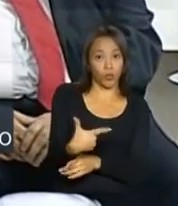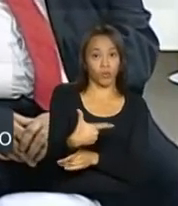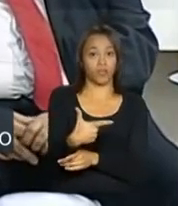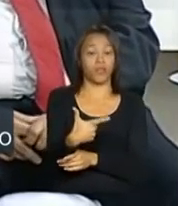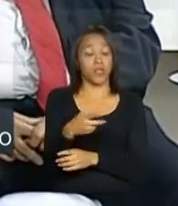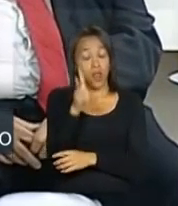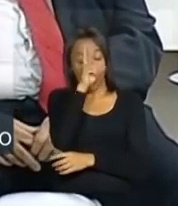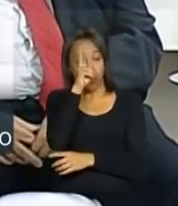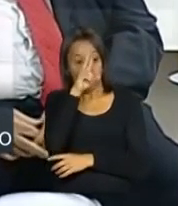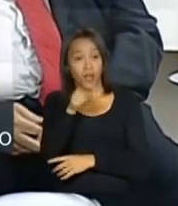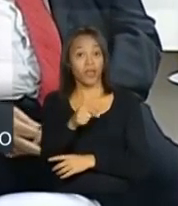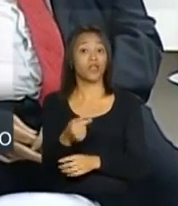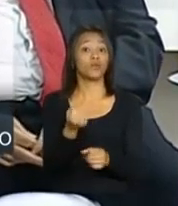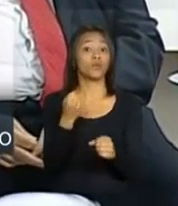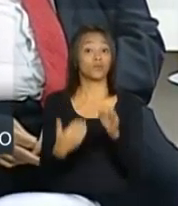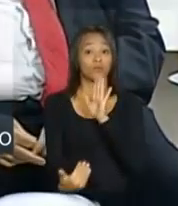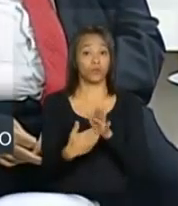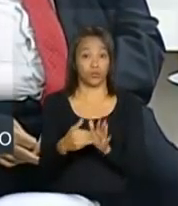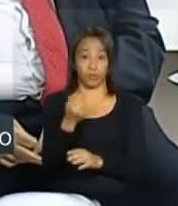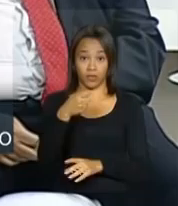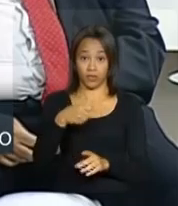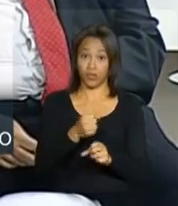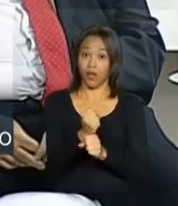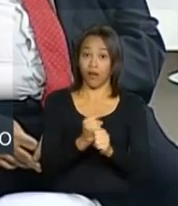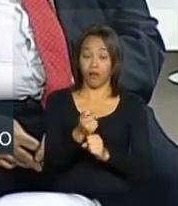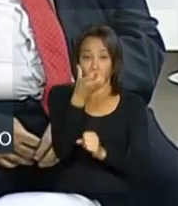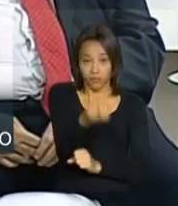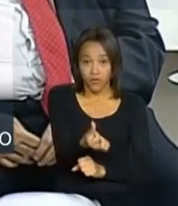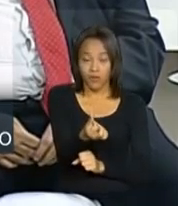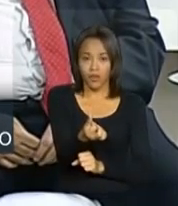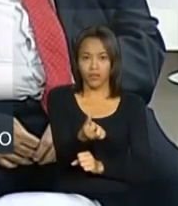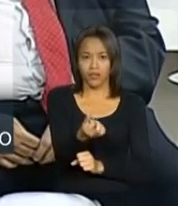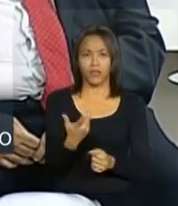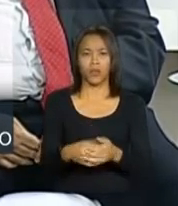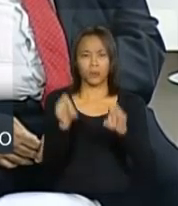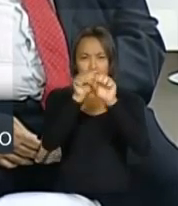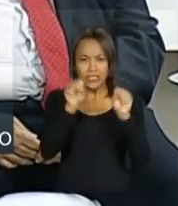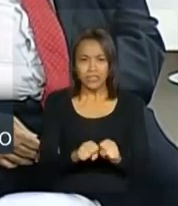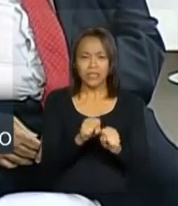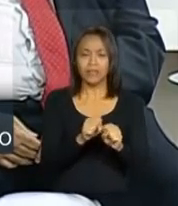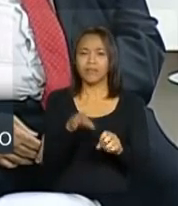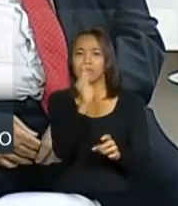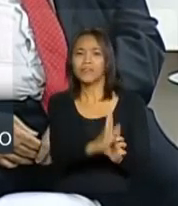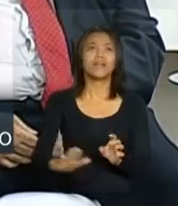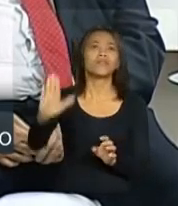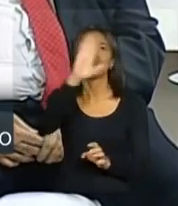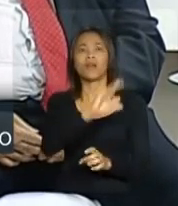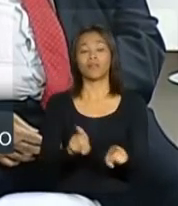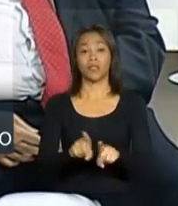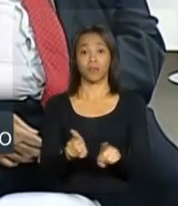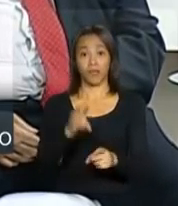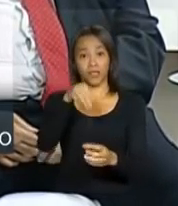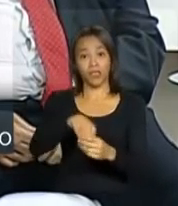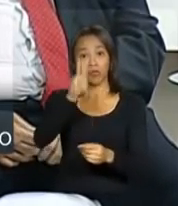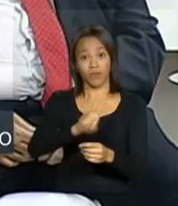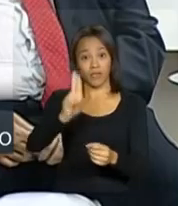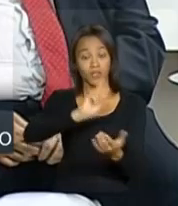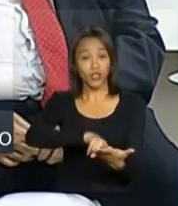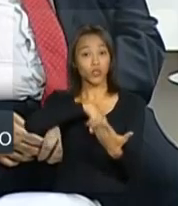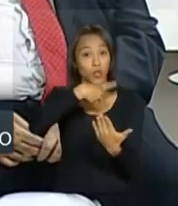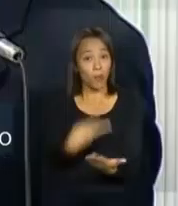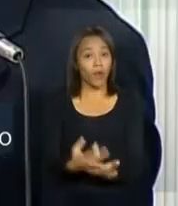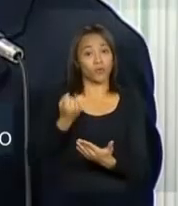ministra, que nos últimos 6 anos, o Sistema Nacional de Ensino Superior, as universidades, dobraram o